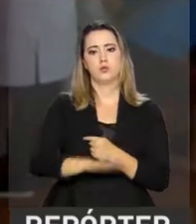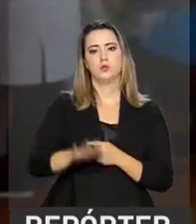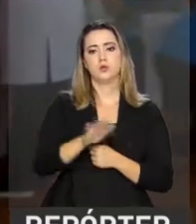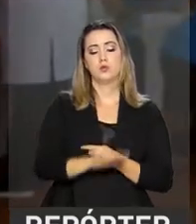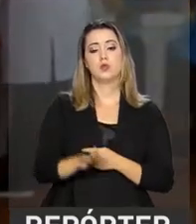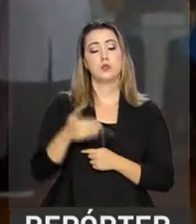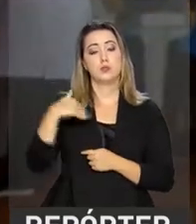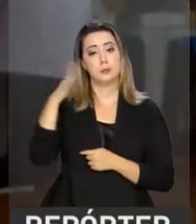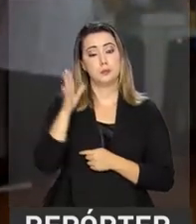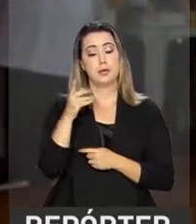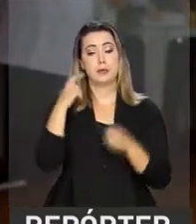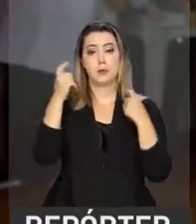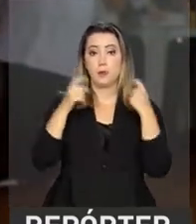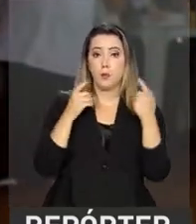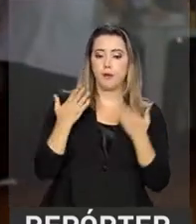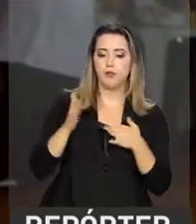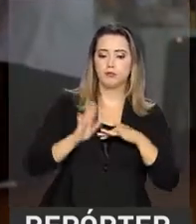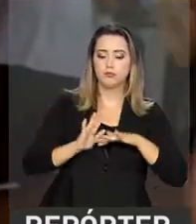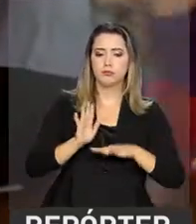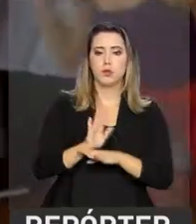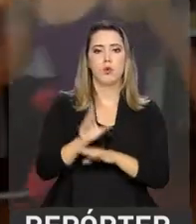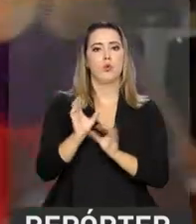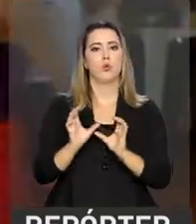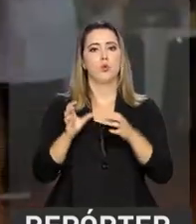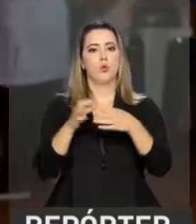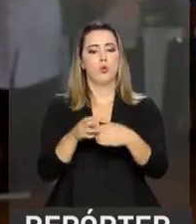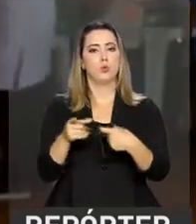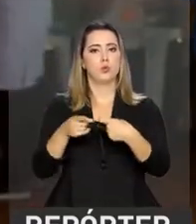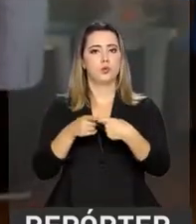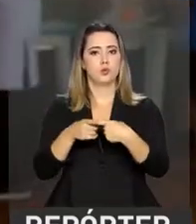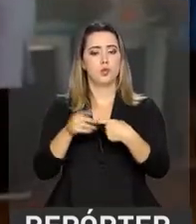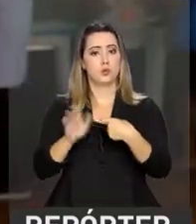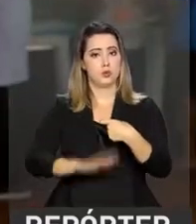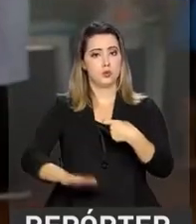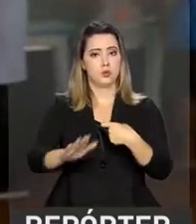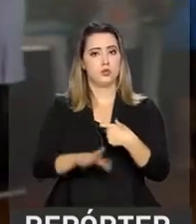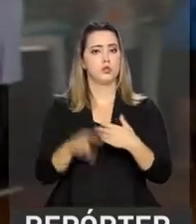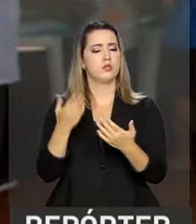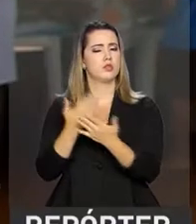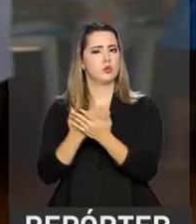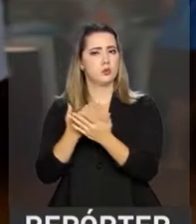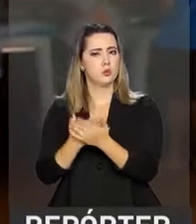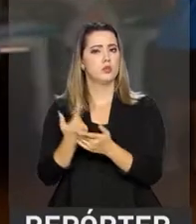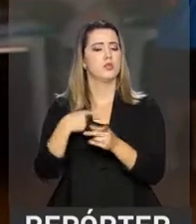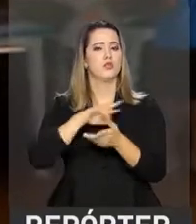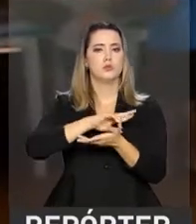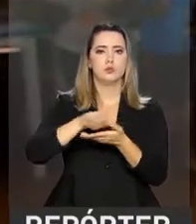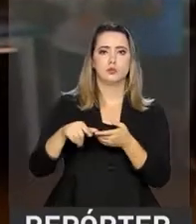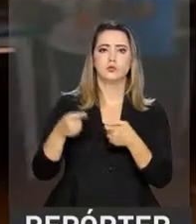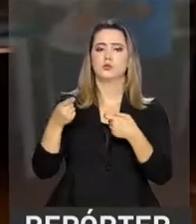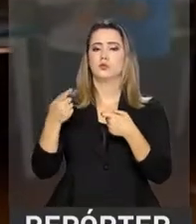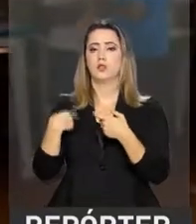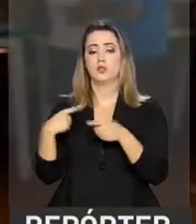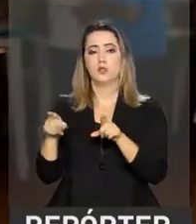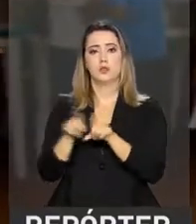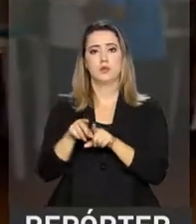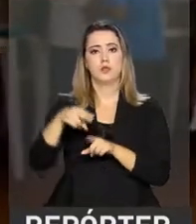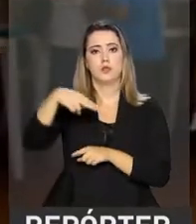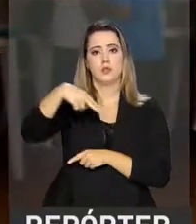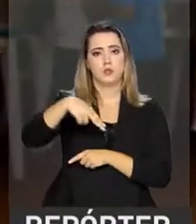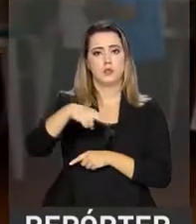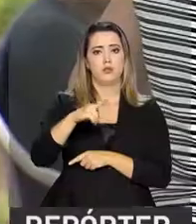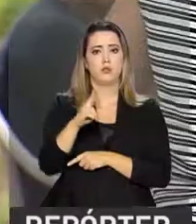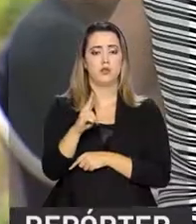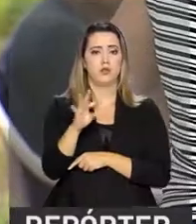infantil então a gente tem uma equipe da pediatria nossa que está aqui com estudantes residentes em nutrição também veio de